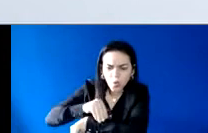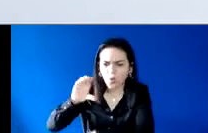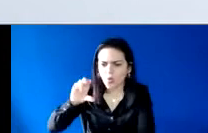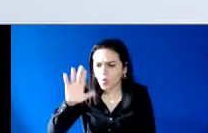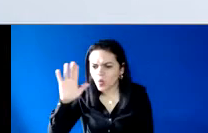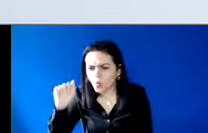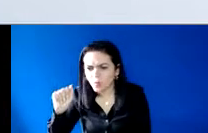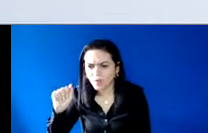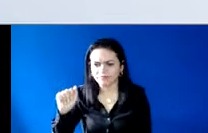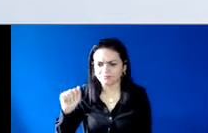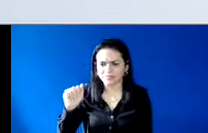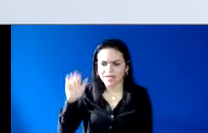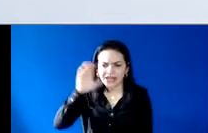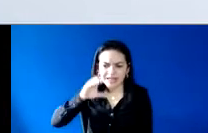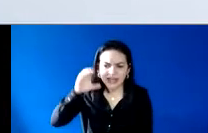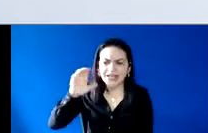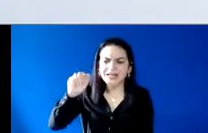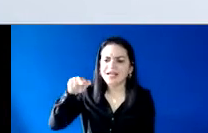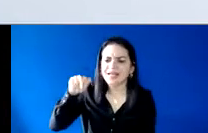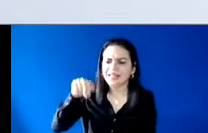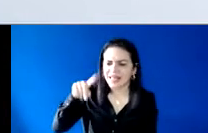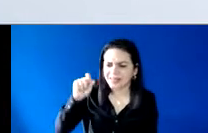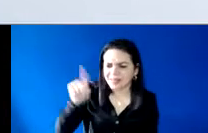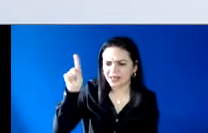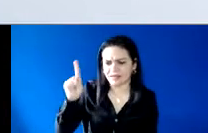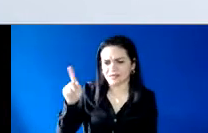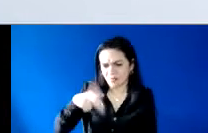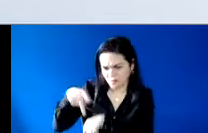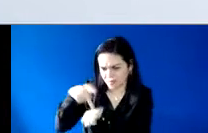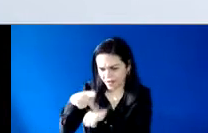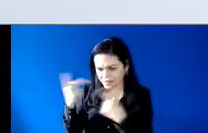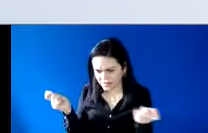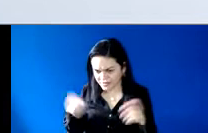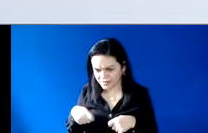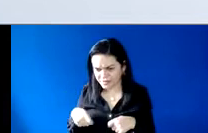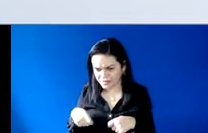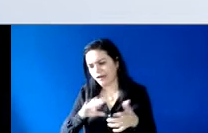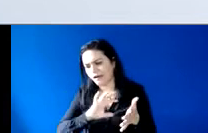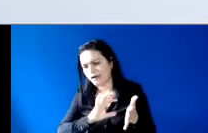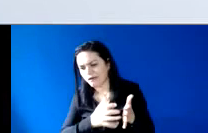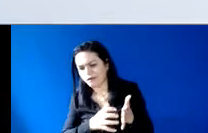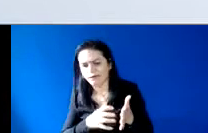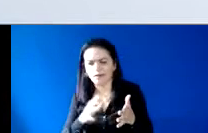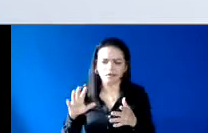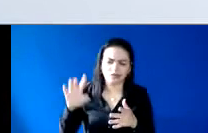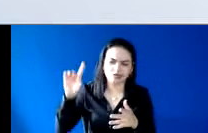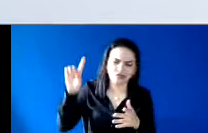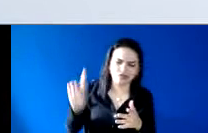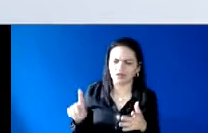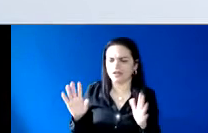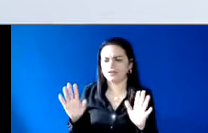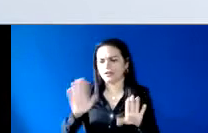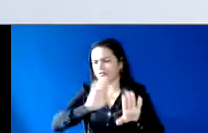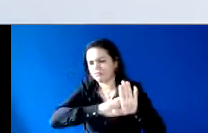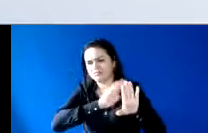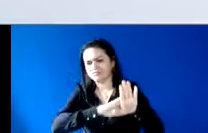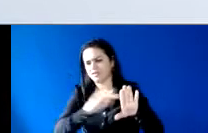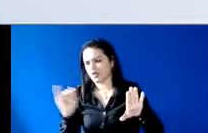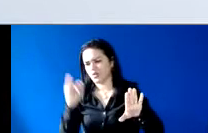Canadá? Para não citar só um país de um lado da esquerda, um lado da direita, né? O liberal, de centro, sei lá. Porque a ideologia aqui não importa. O que importa